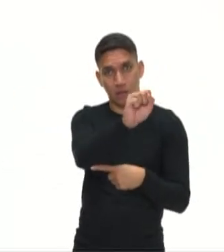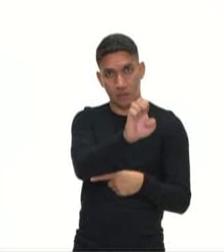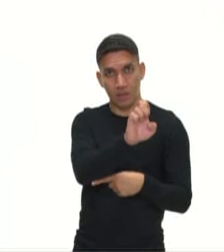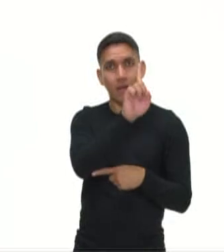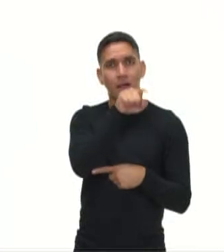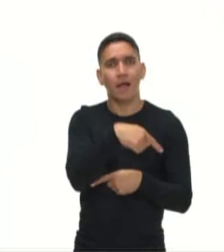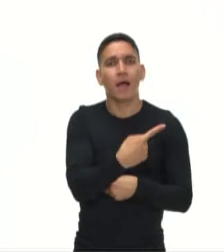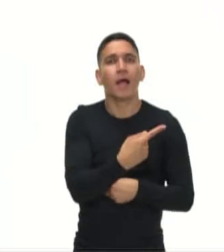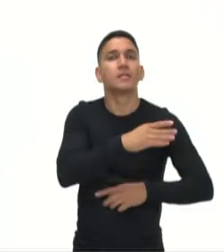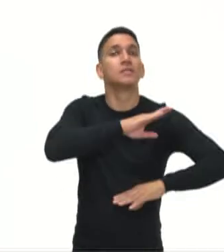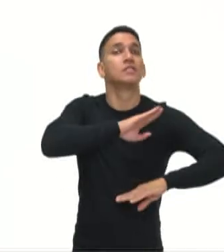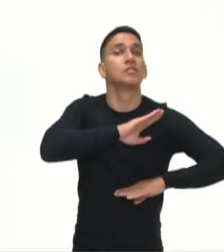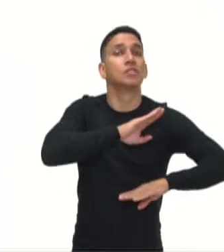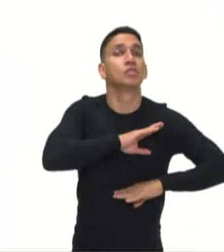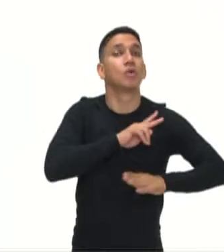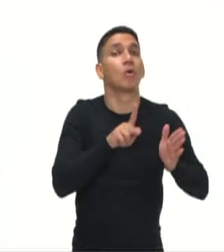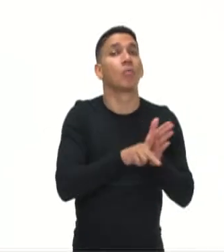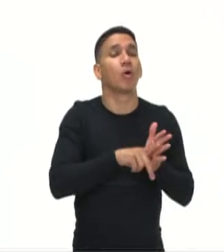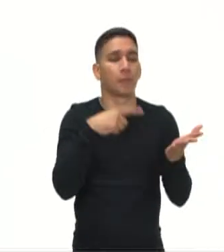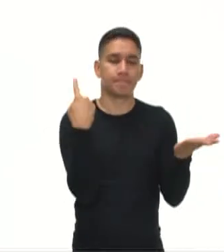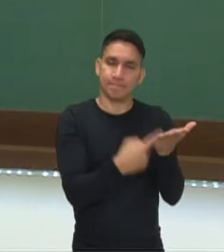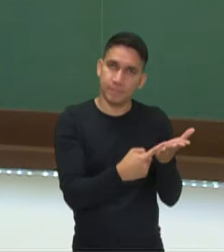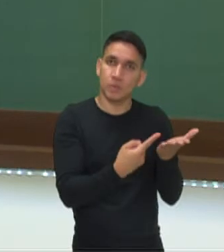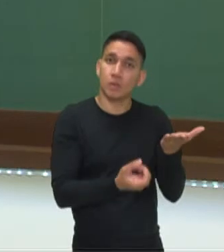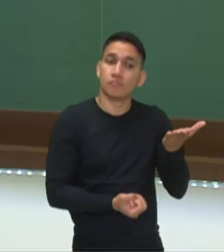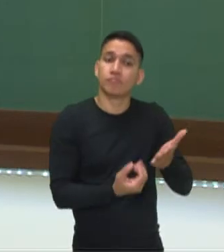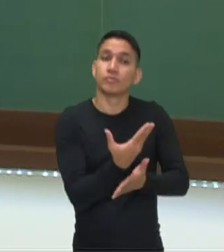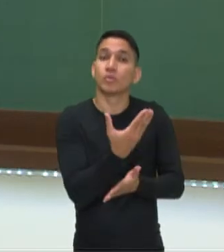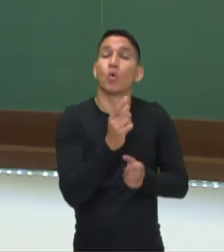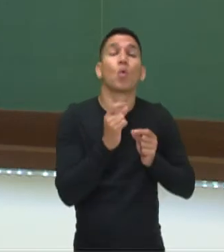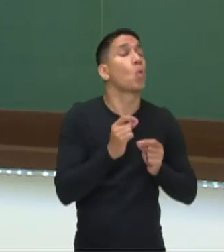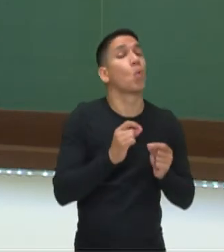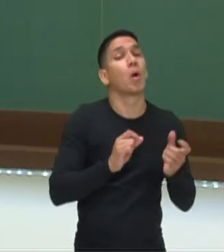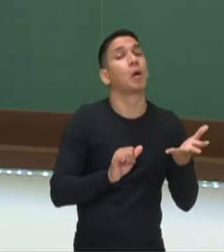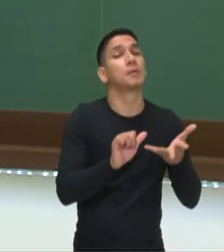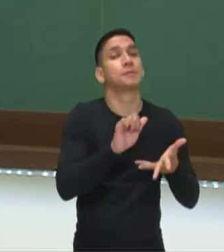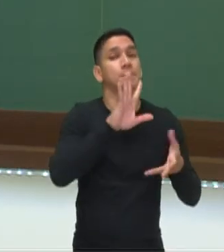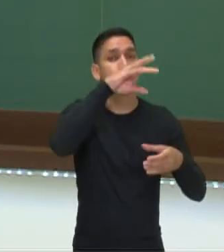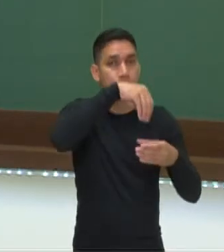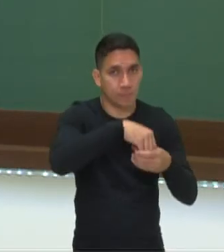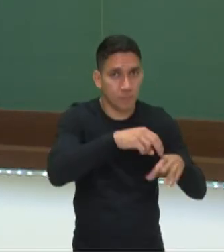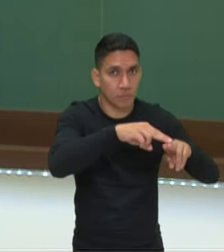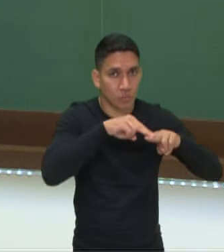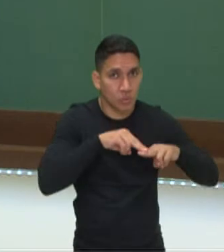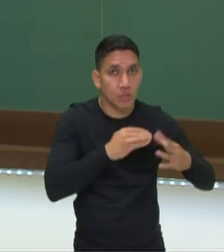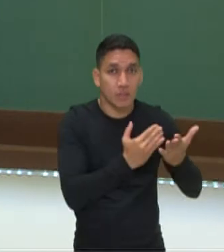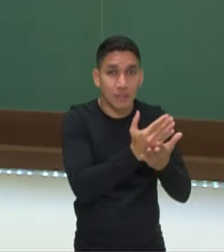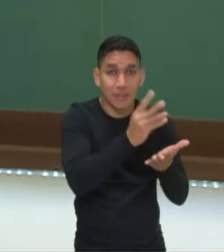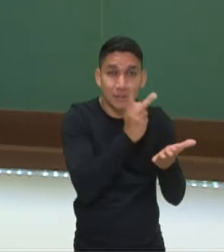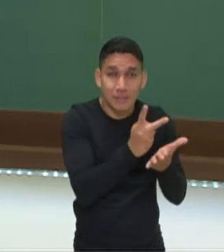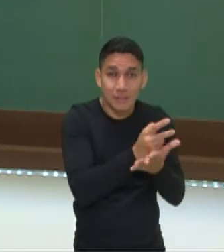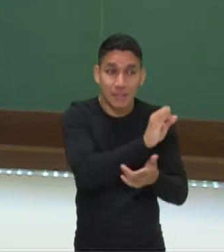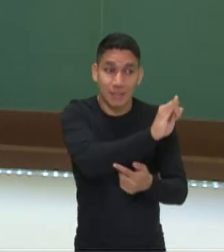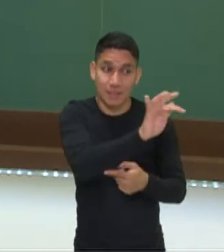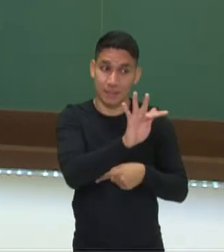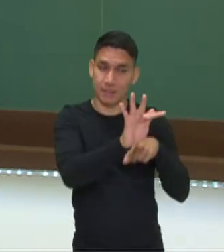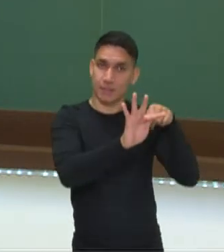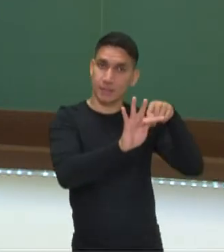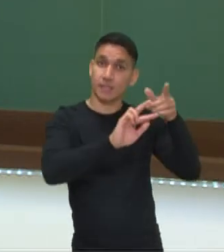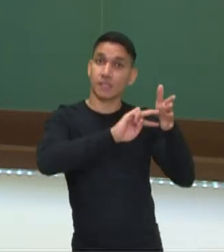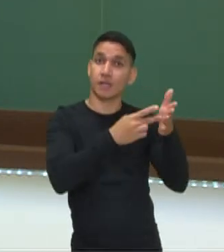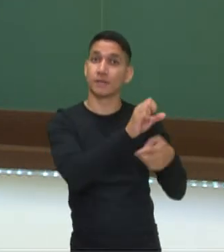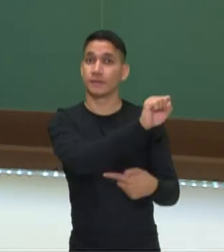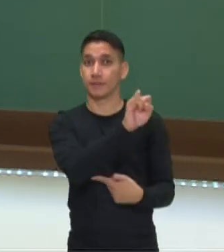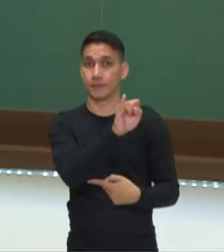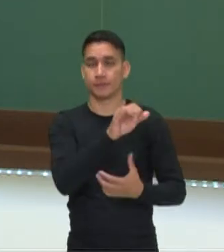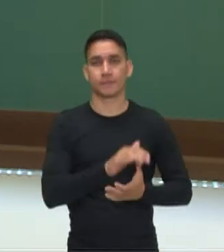a condition, é a frase que vai expressar a condição. Por isso ela vai iniciar sempre com a palavrinha if, que